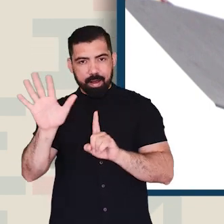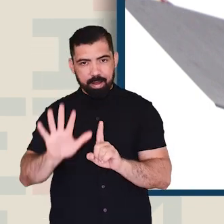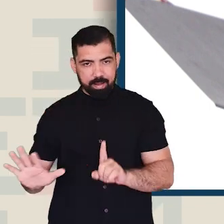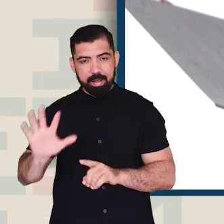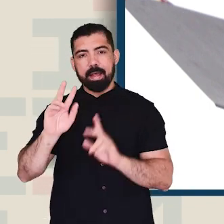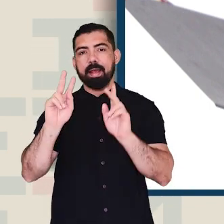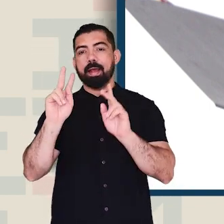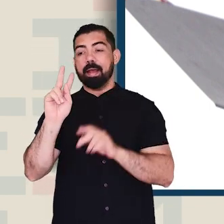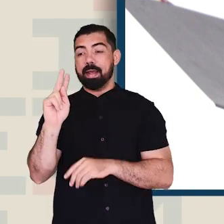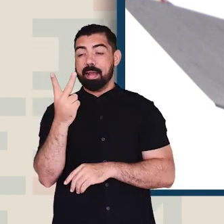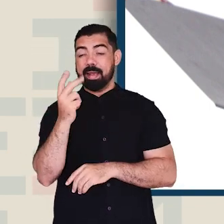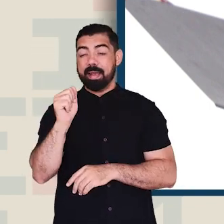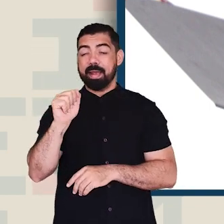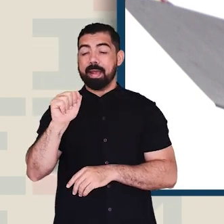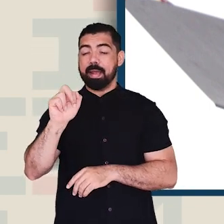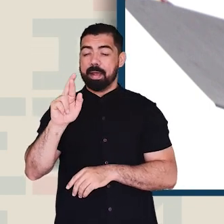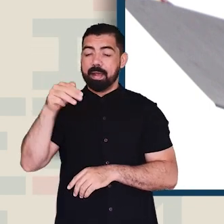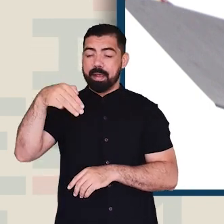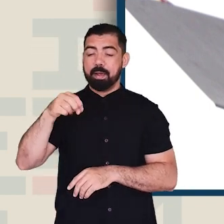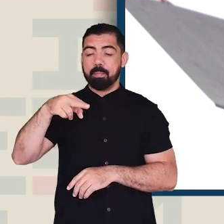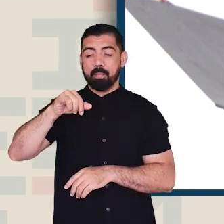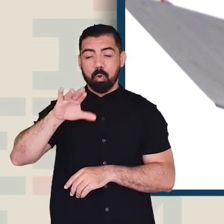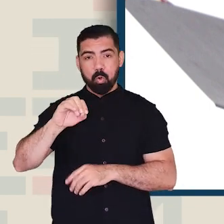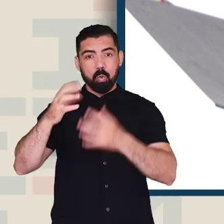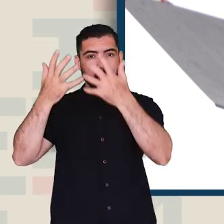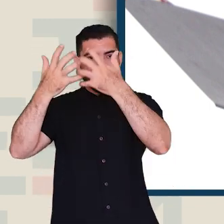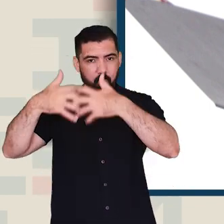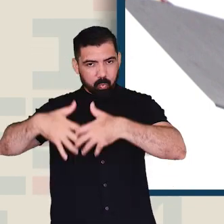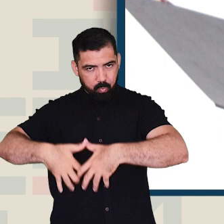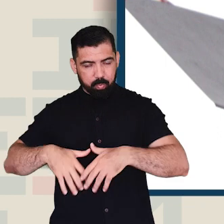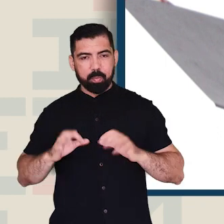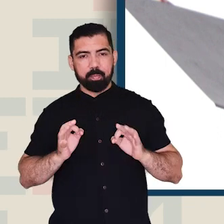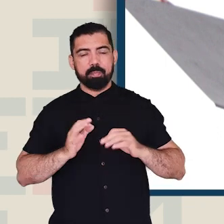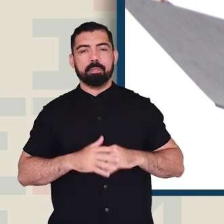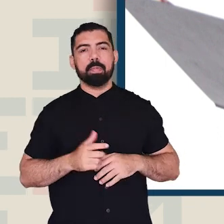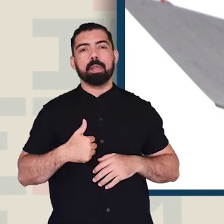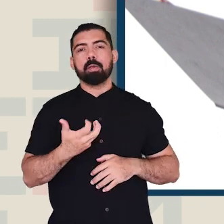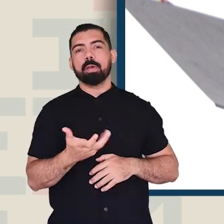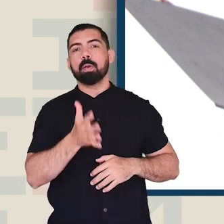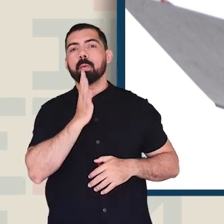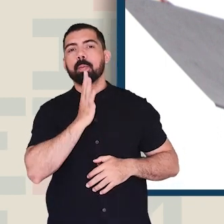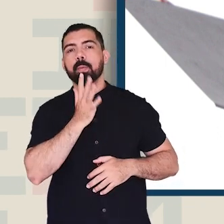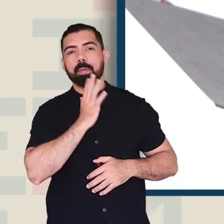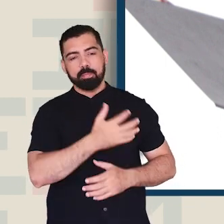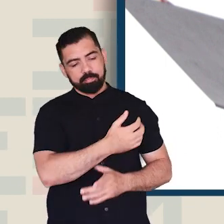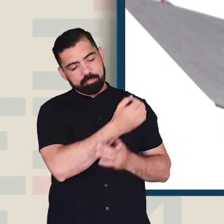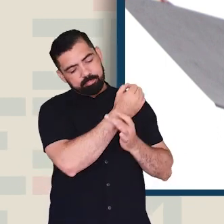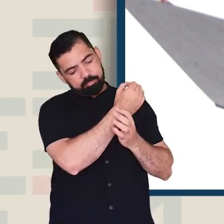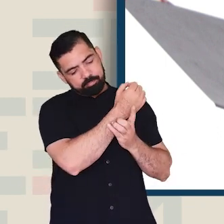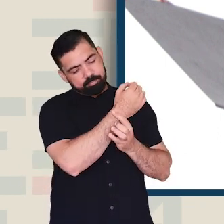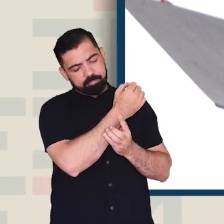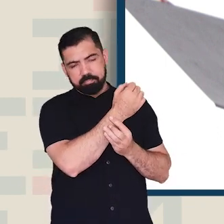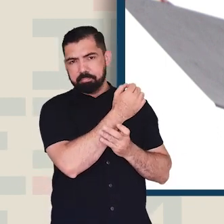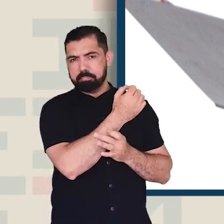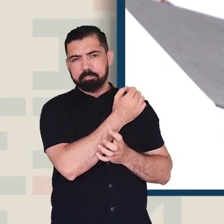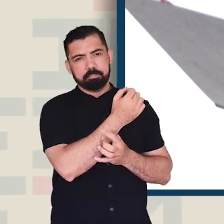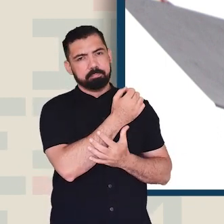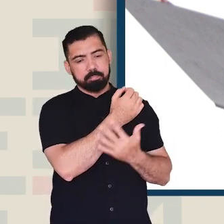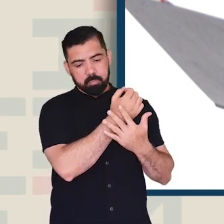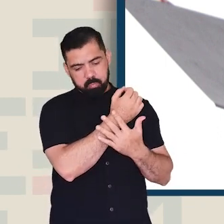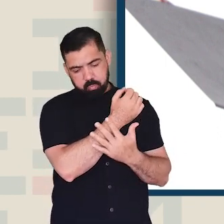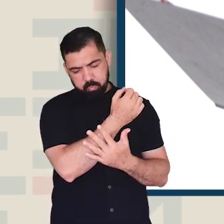Então, eu gosto de começar a conhecer o braço, primeiro